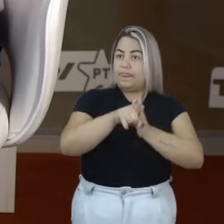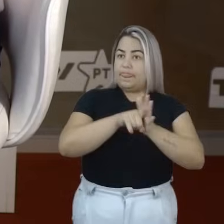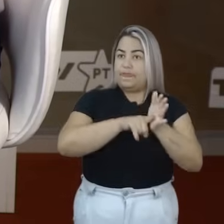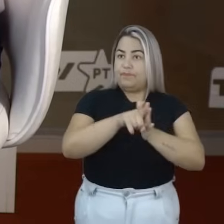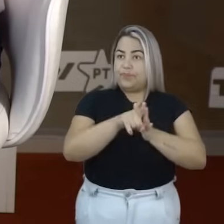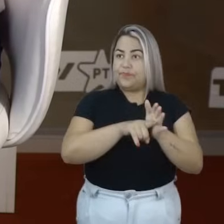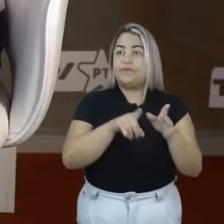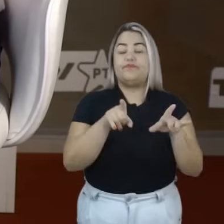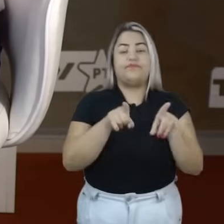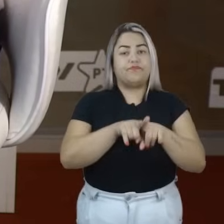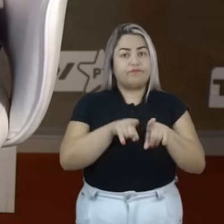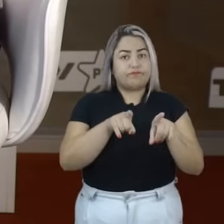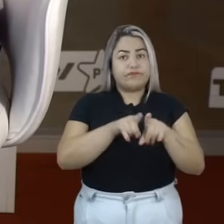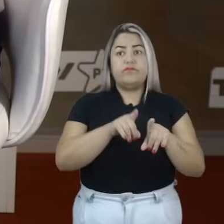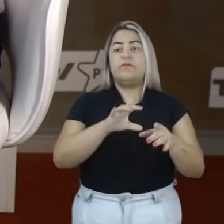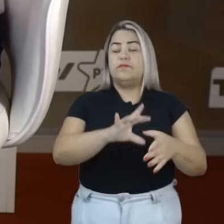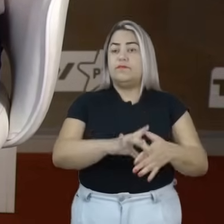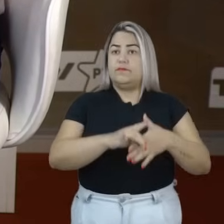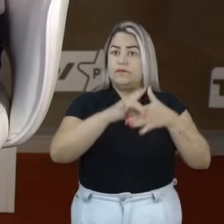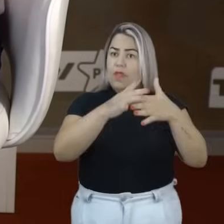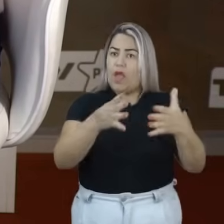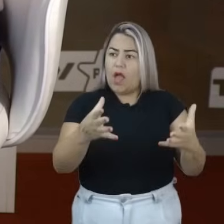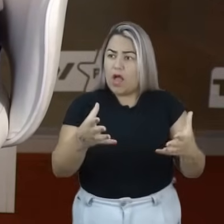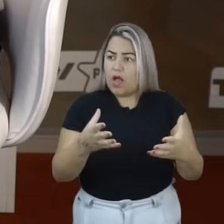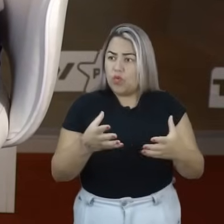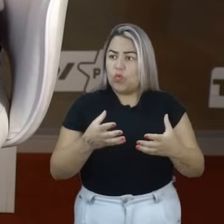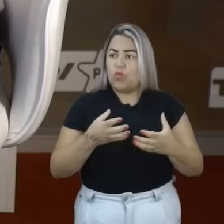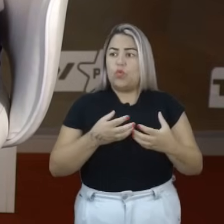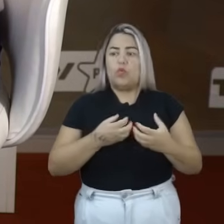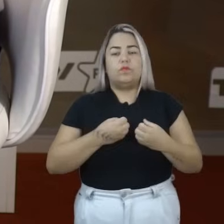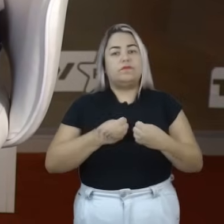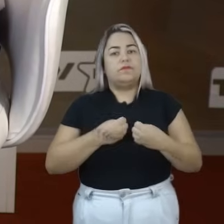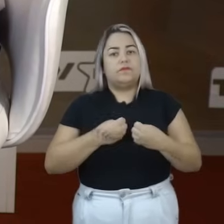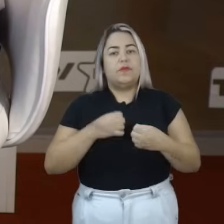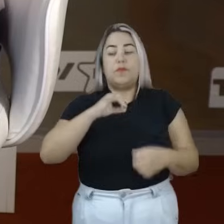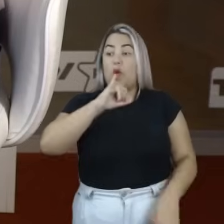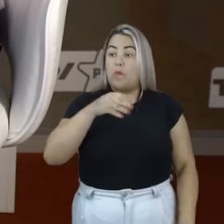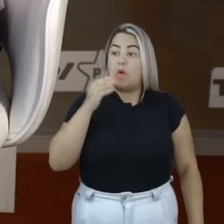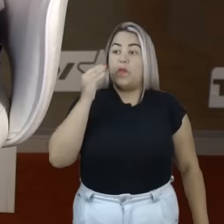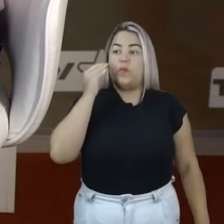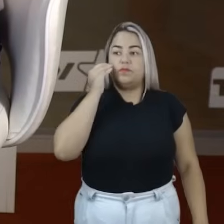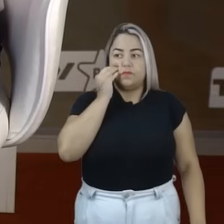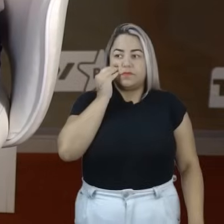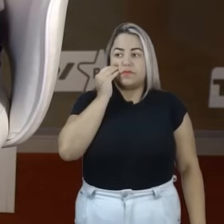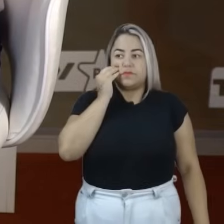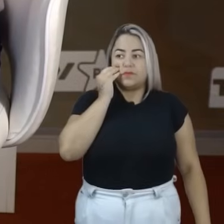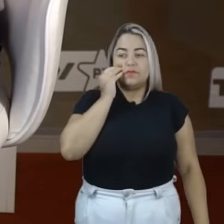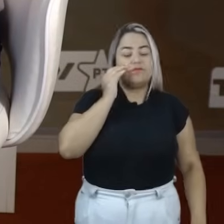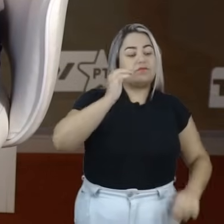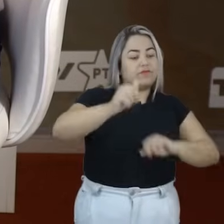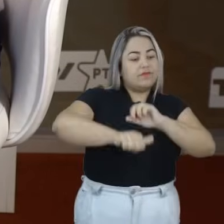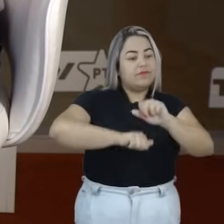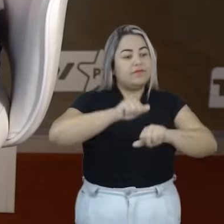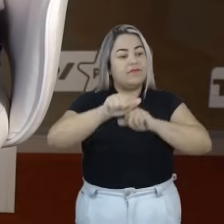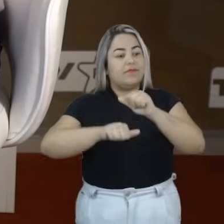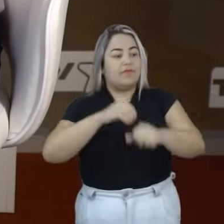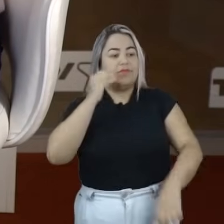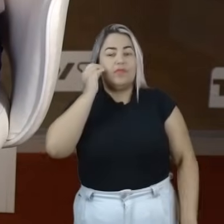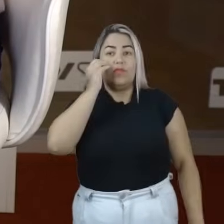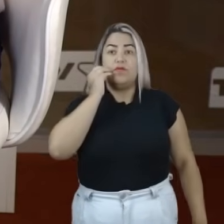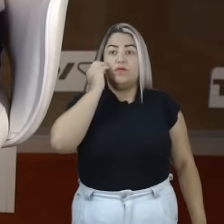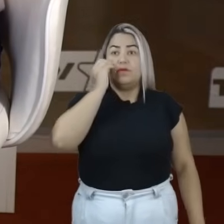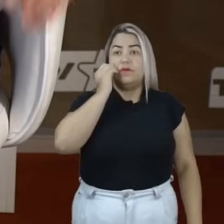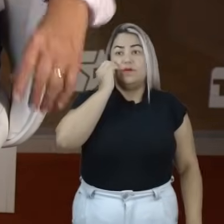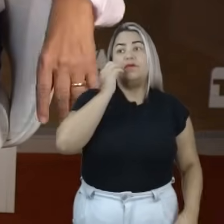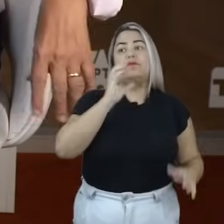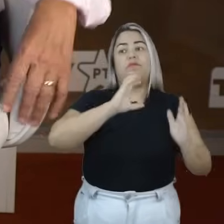planejamento, né? Líderes que abraçam causas. E aqui é uma oportunidade de uma troca de experiência, porque é